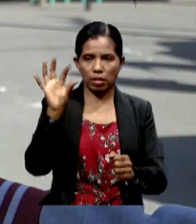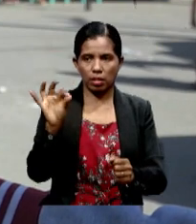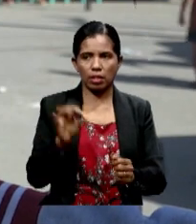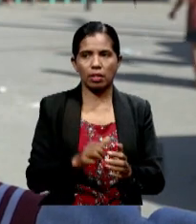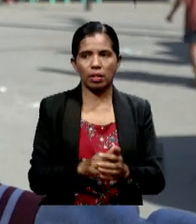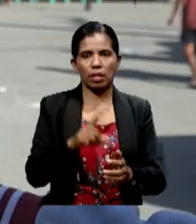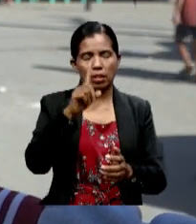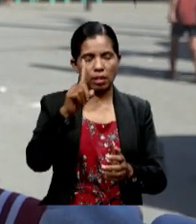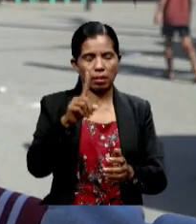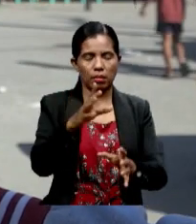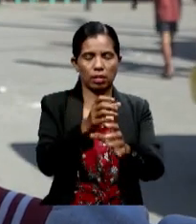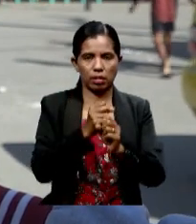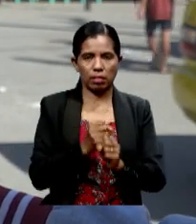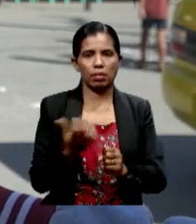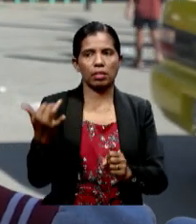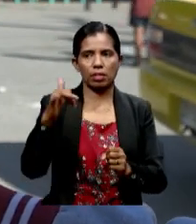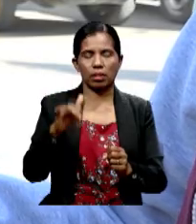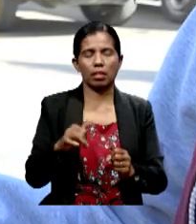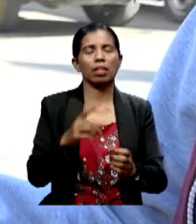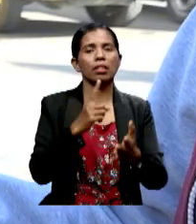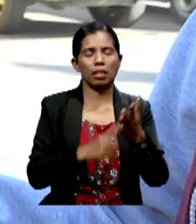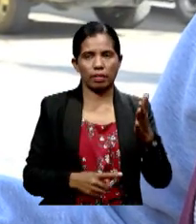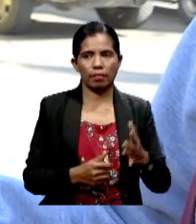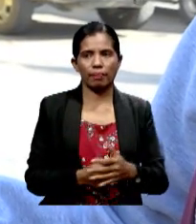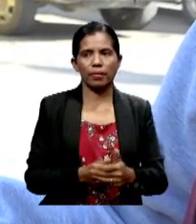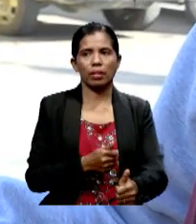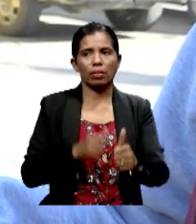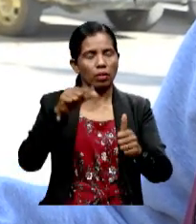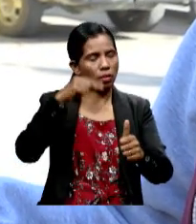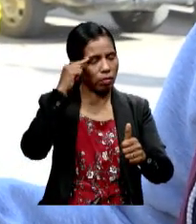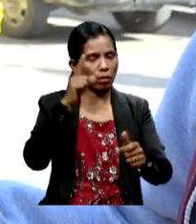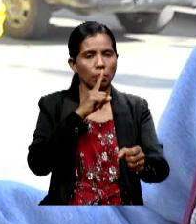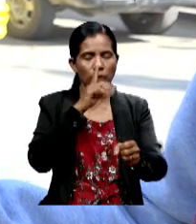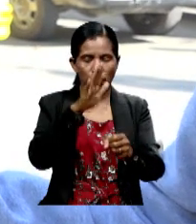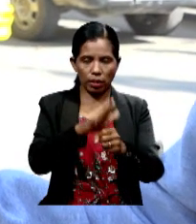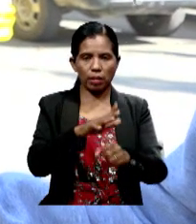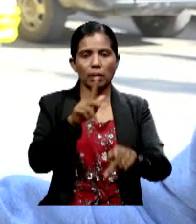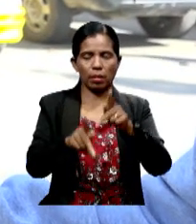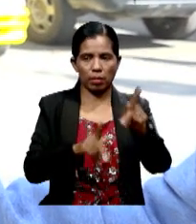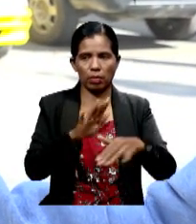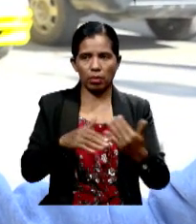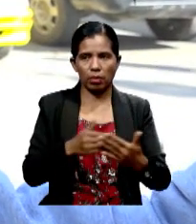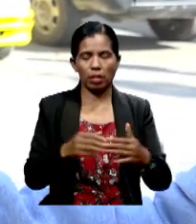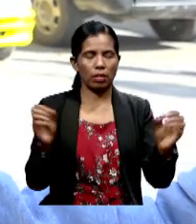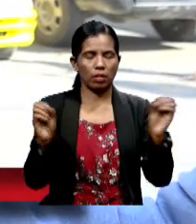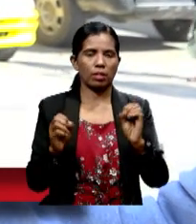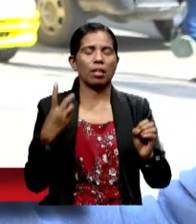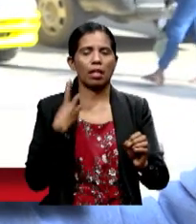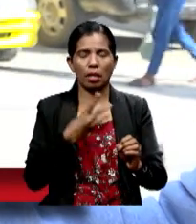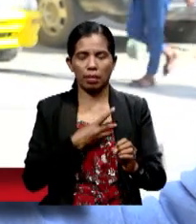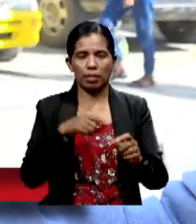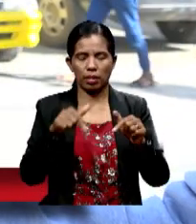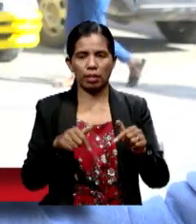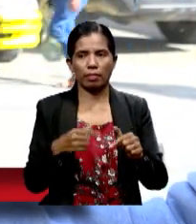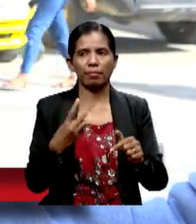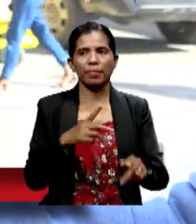de masimu ida ne sirnia razam saja tir bat ne be ke governo permete ne ba povo e laos ba ami de te